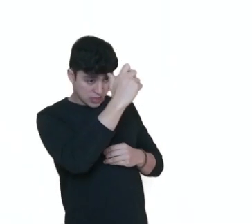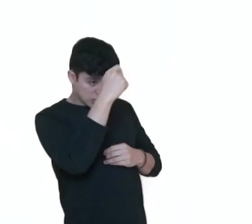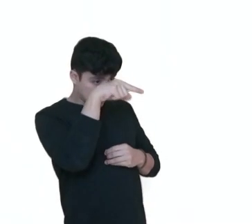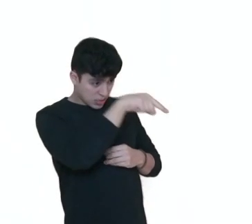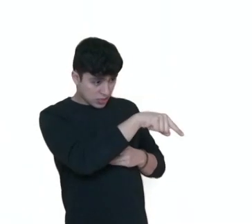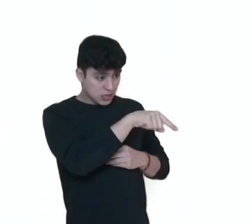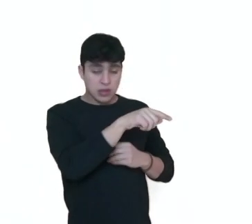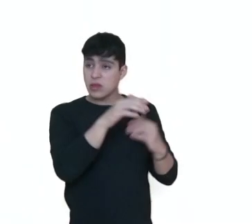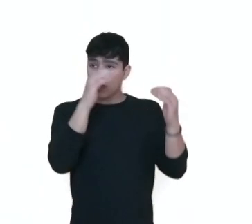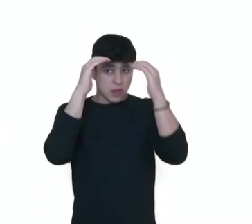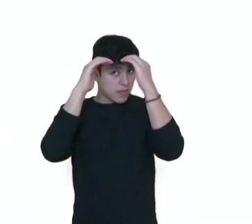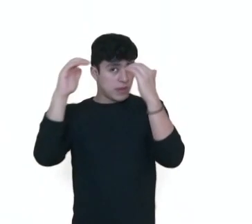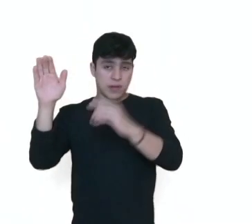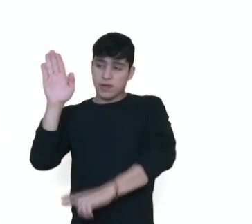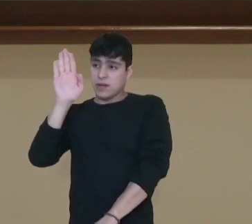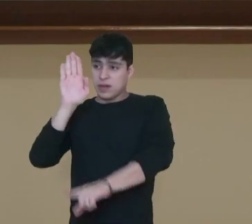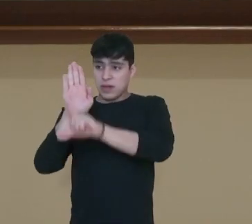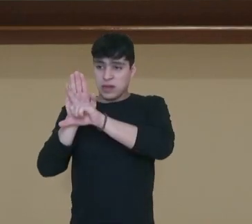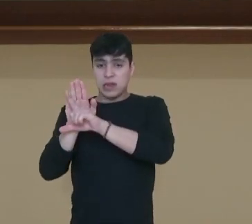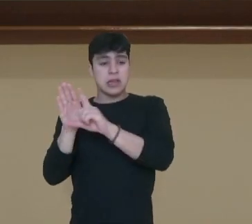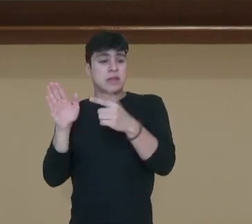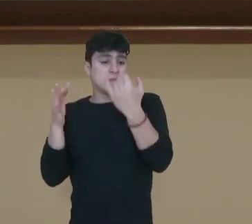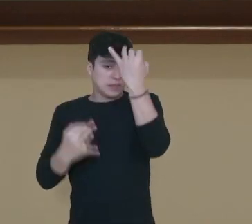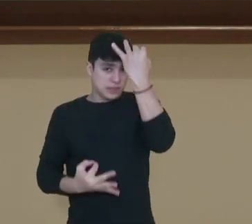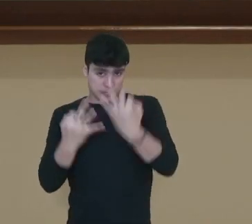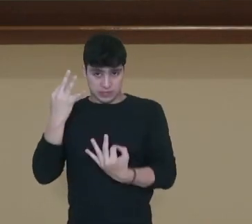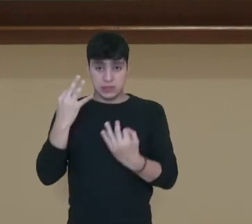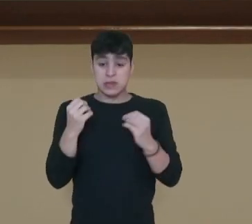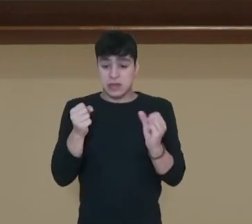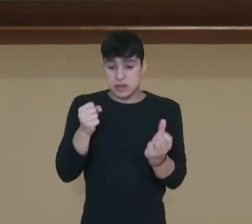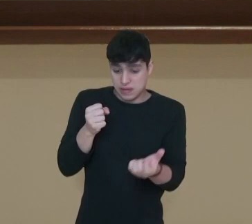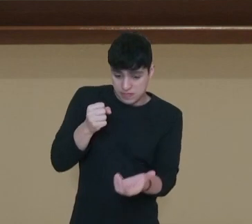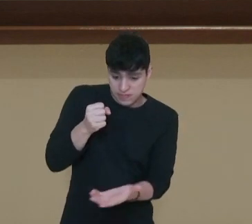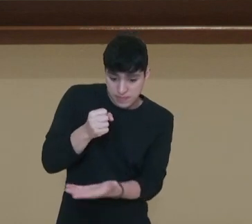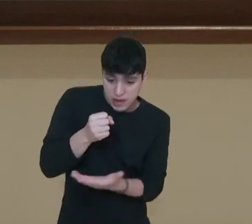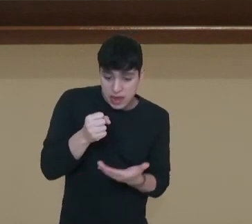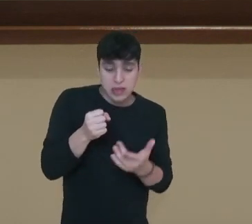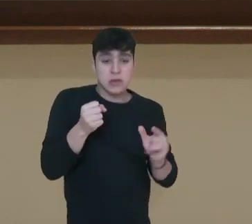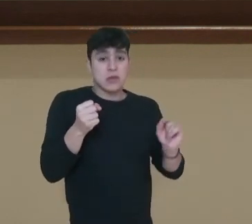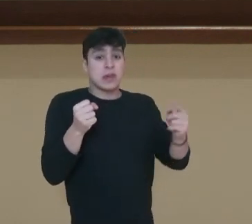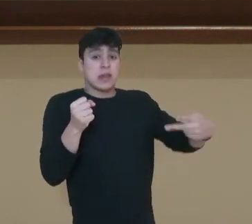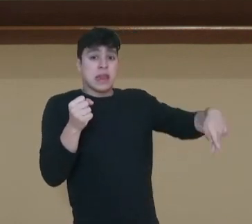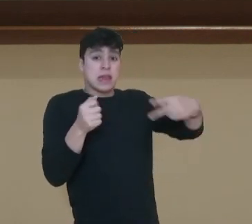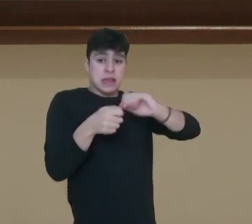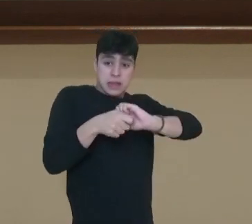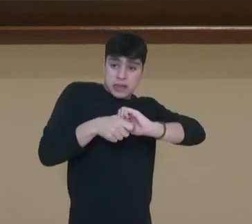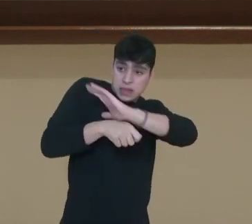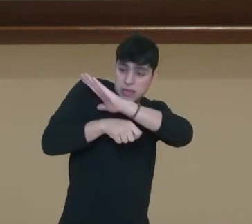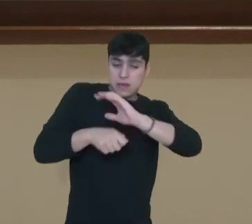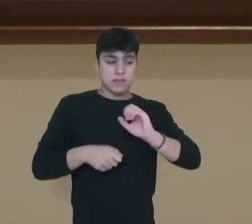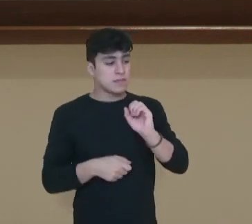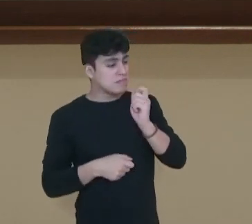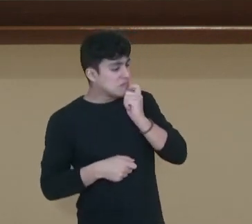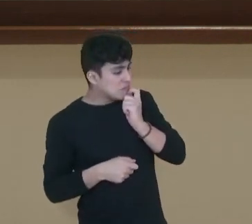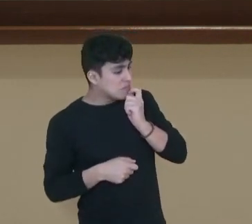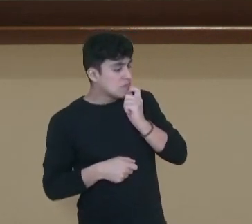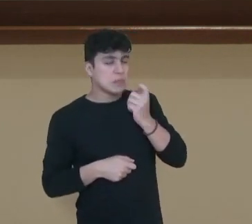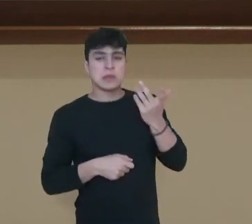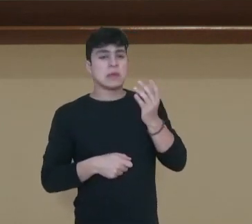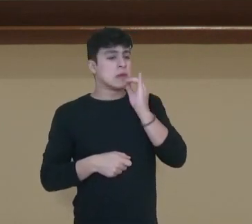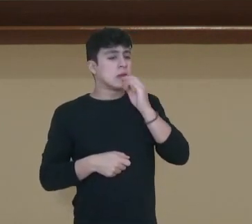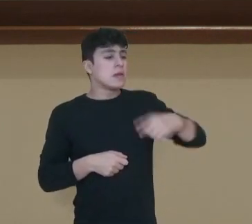consideradas injustas. Inclusive, essa é uma das bases da desobediência civil. Se você considera uma